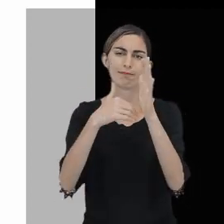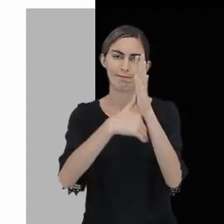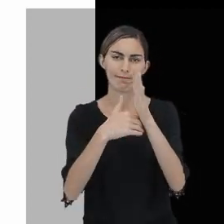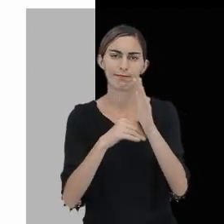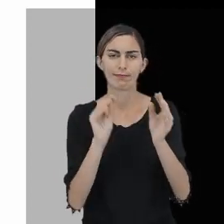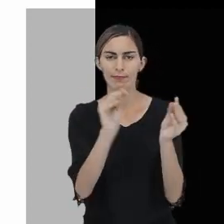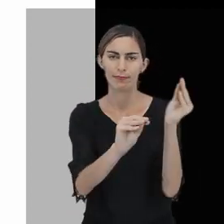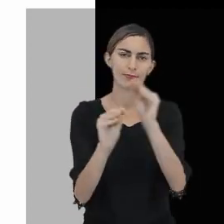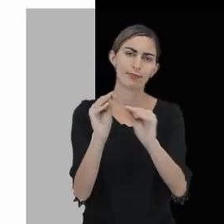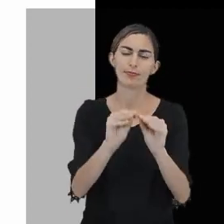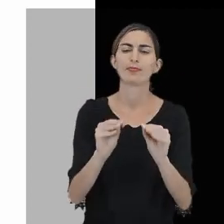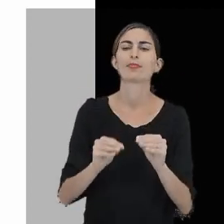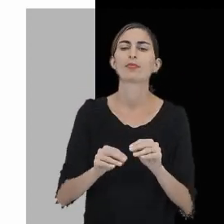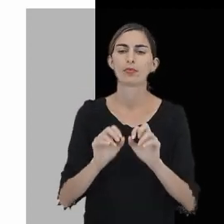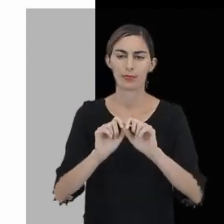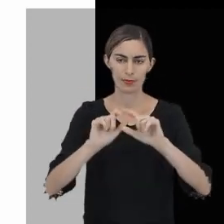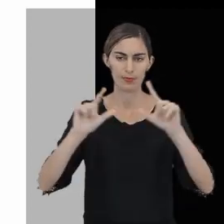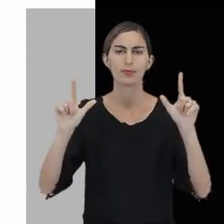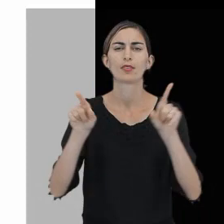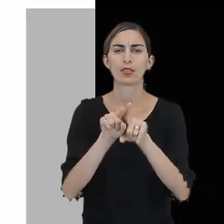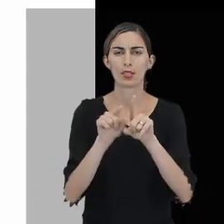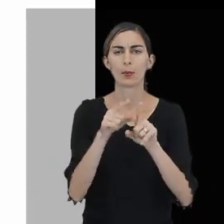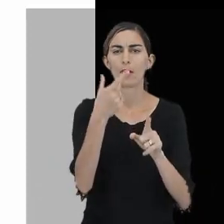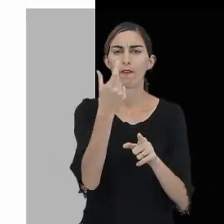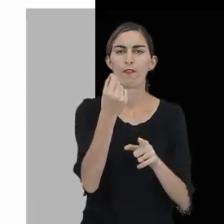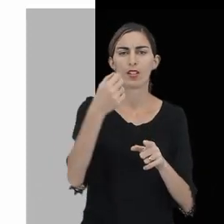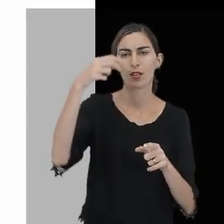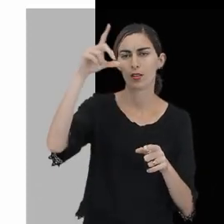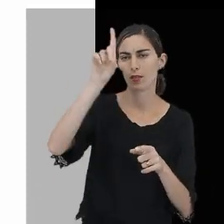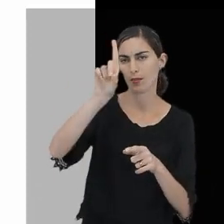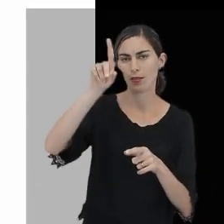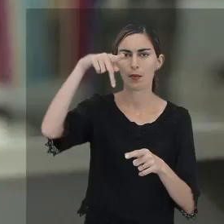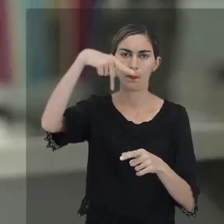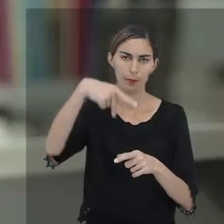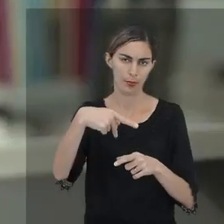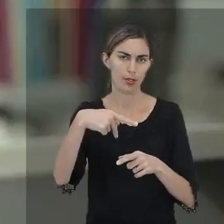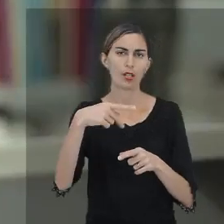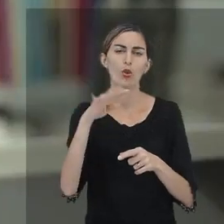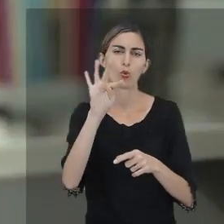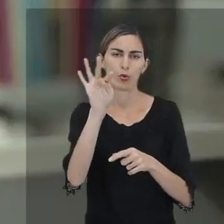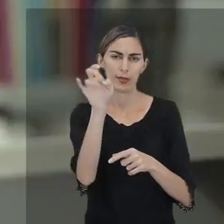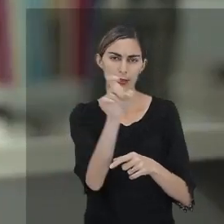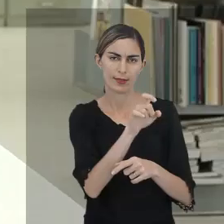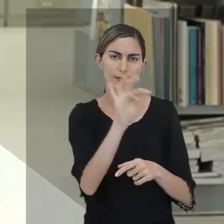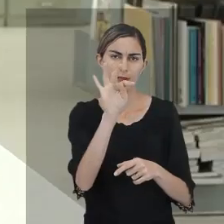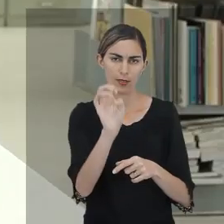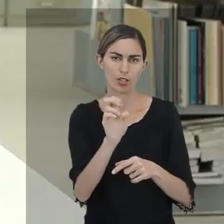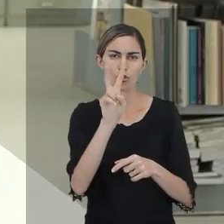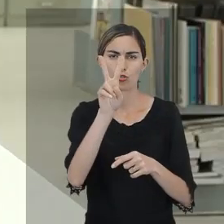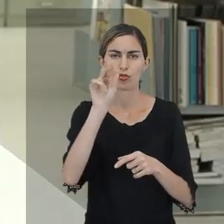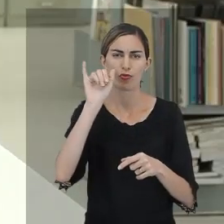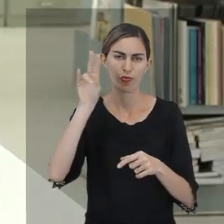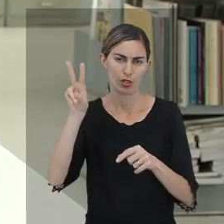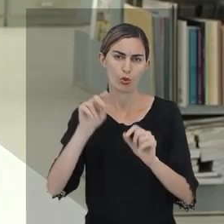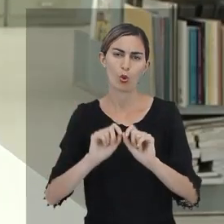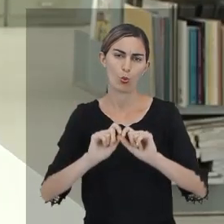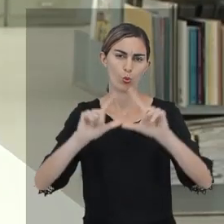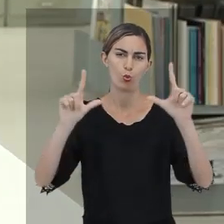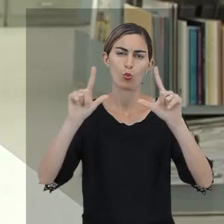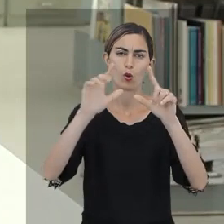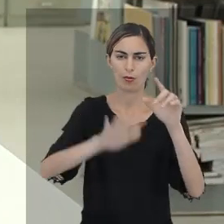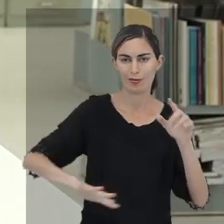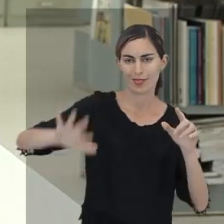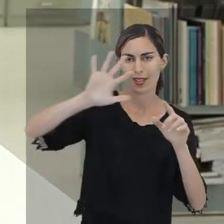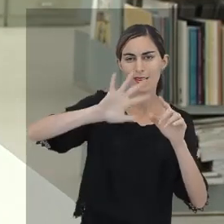tamanho desse hábito é detex também vai ser 20 dp certo então o teste vai ser um campo que o programador